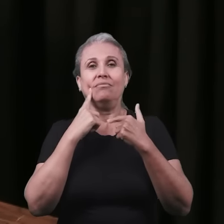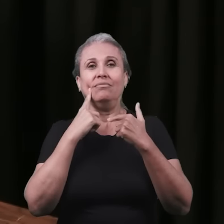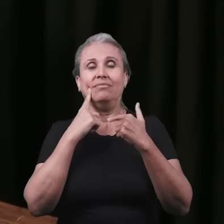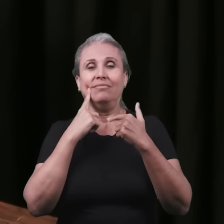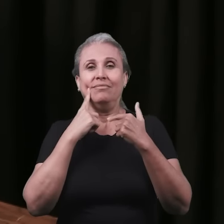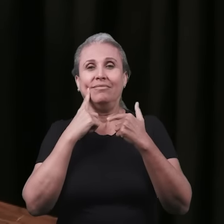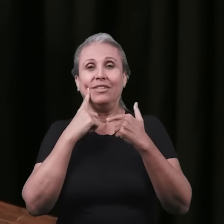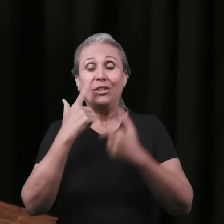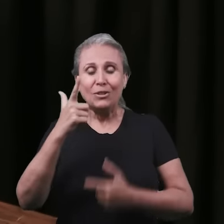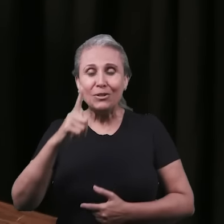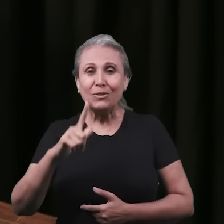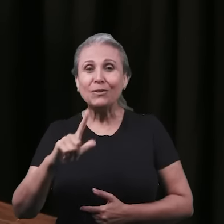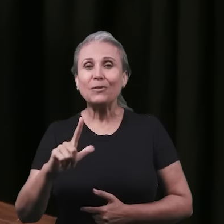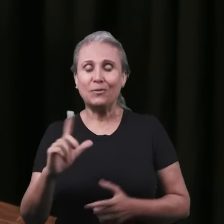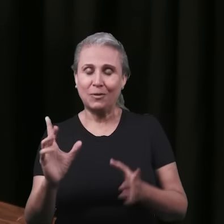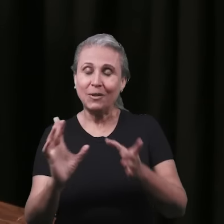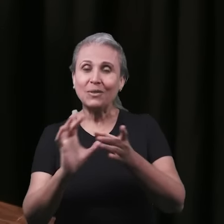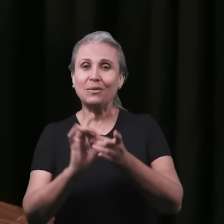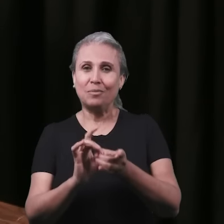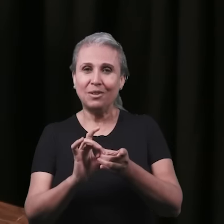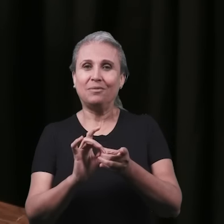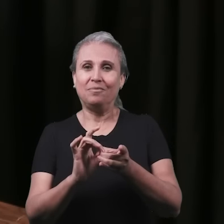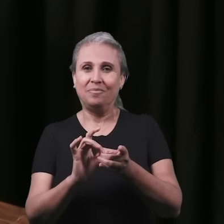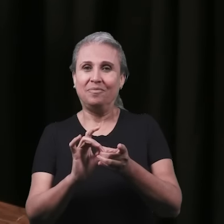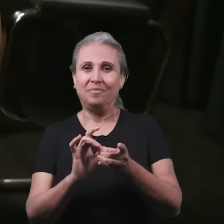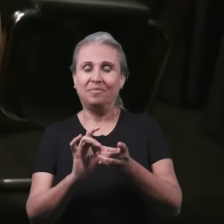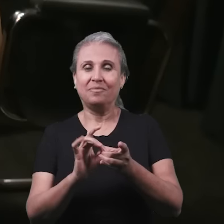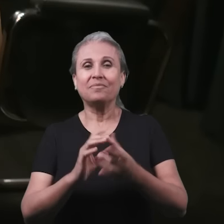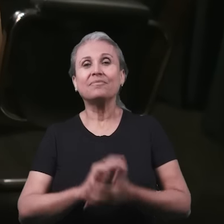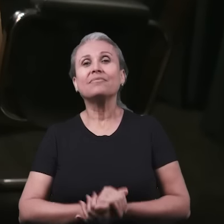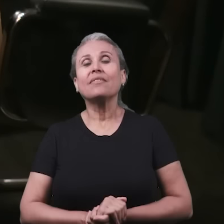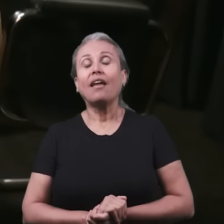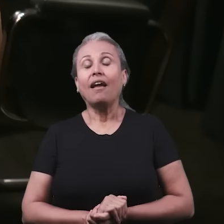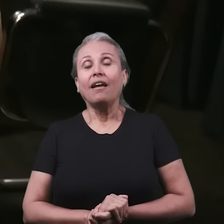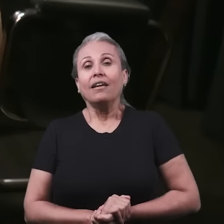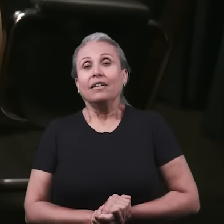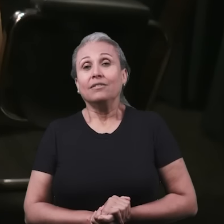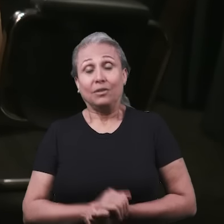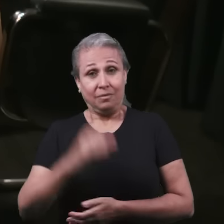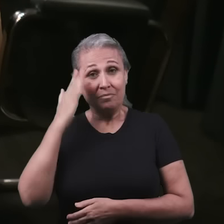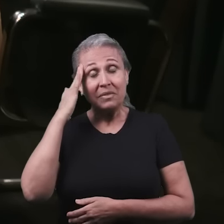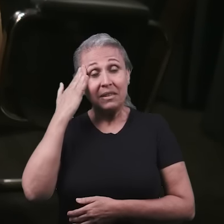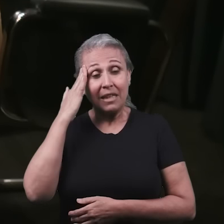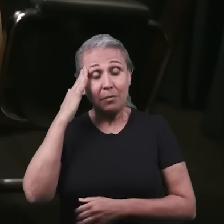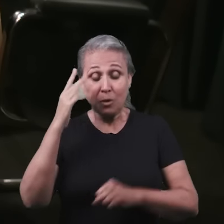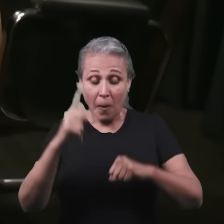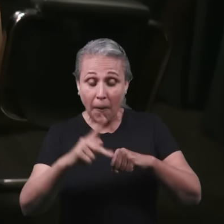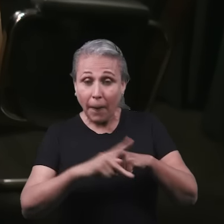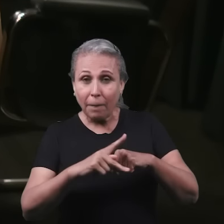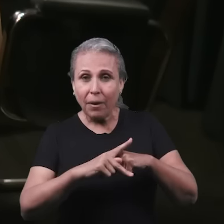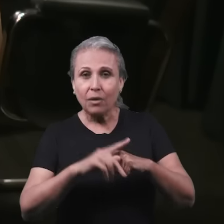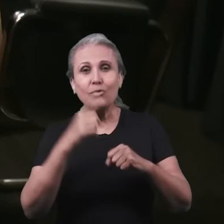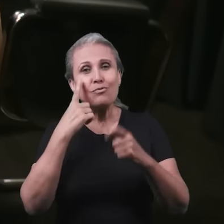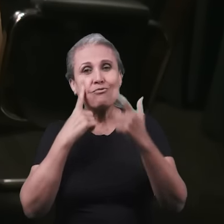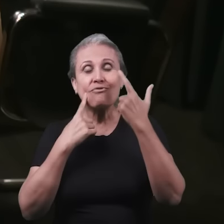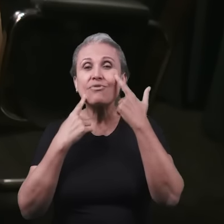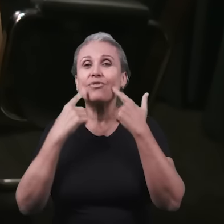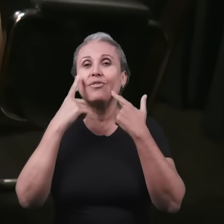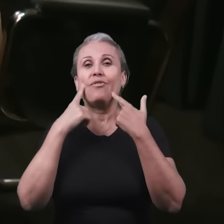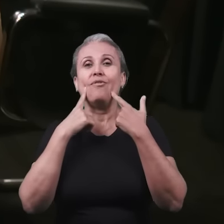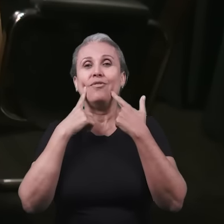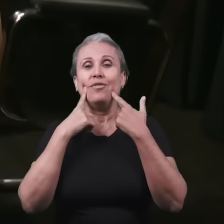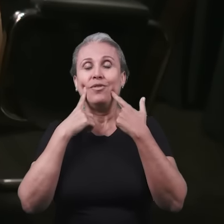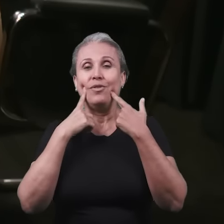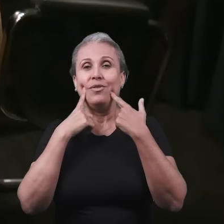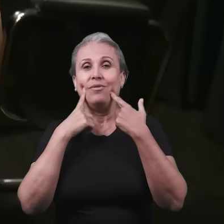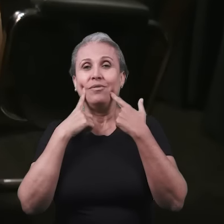amor, né? Ele viveu a restauração. Então nós vamos observar que Pedro, ele chorou aos pés de Jesus.